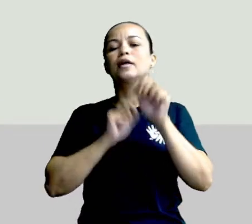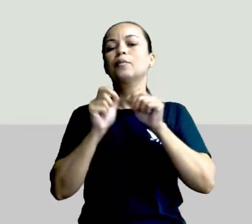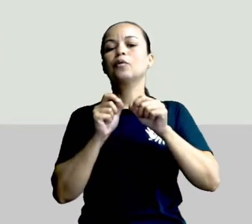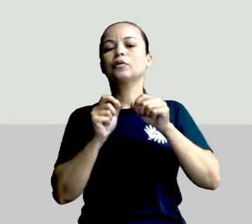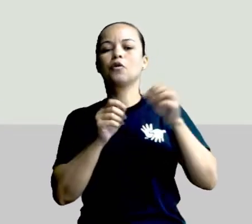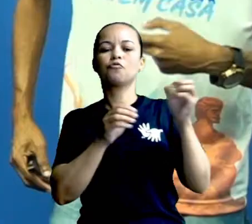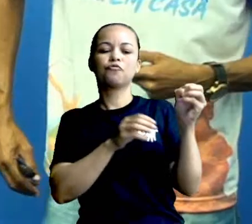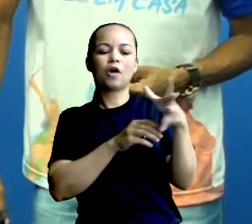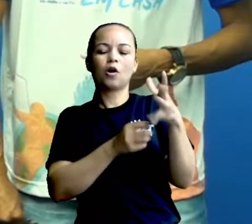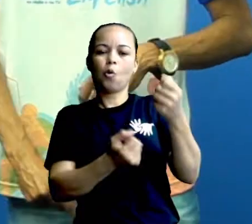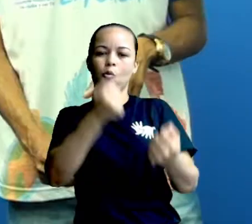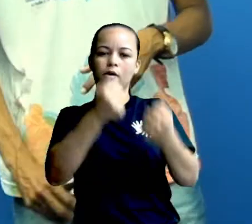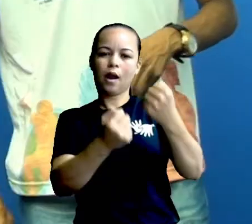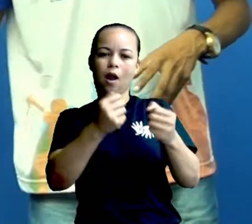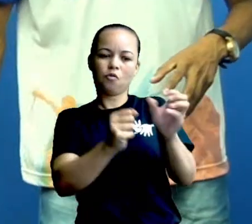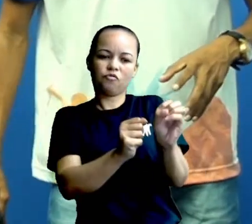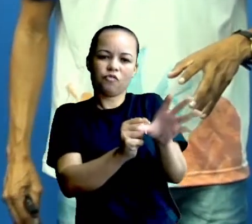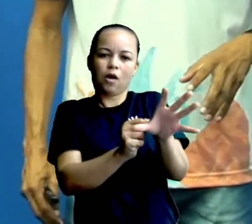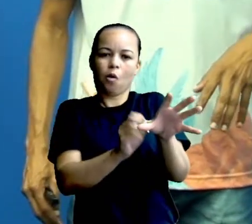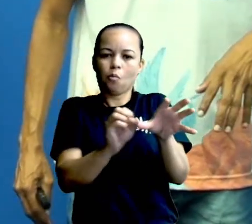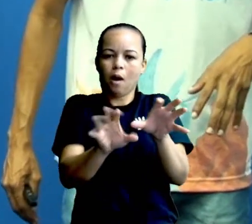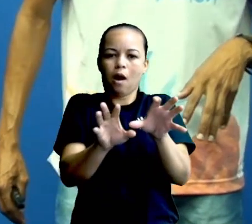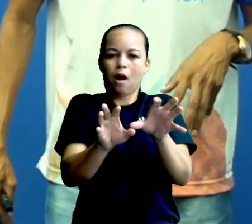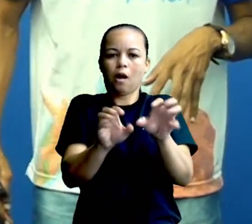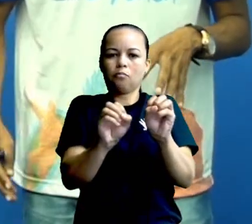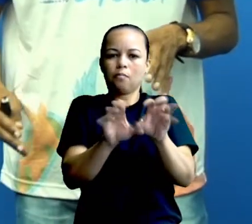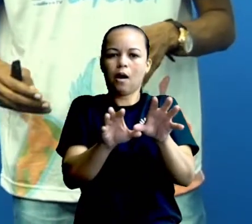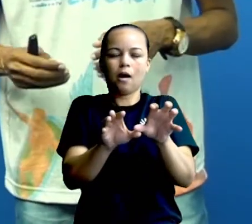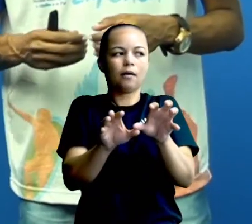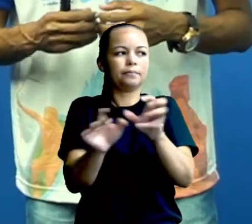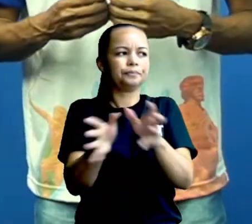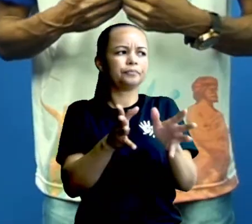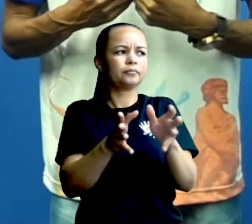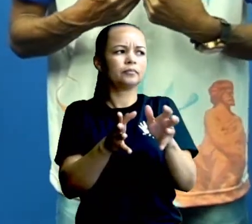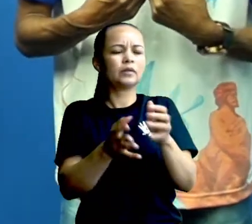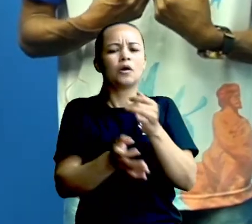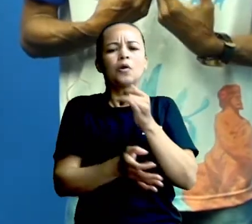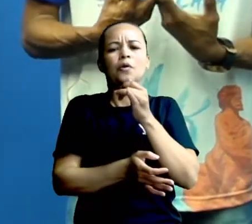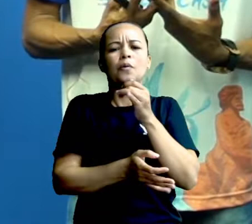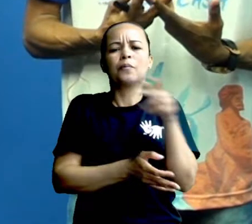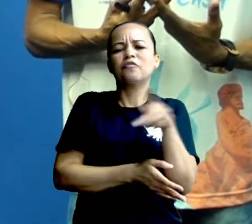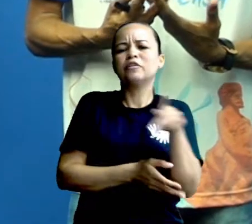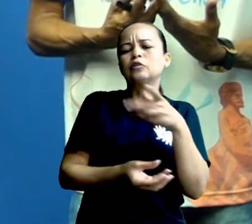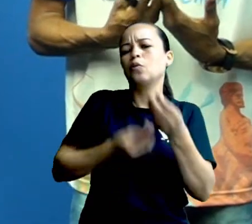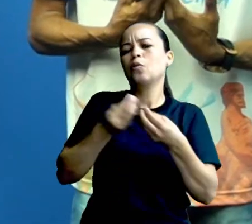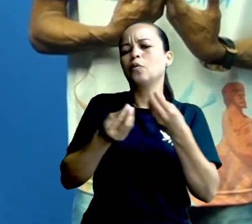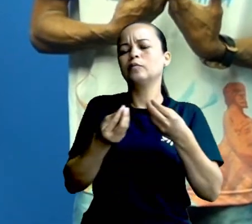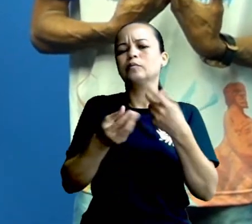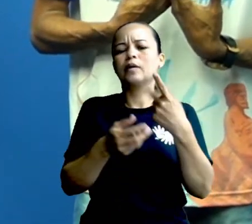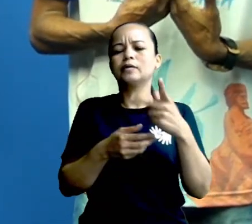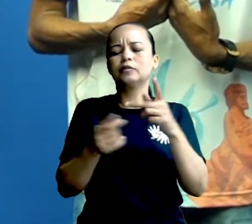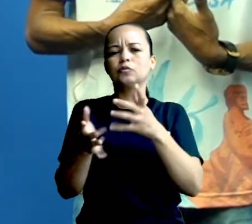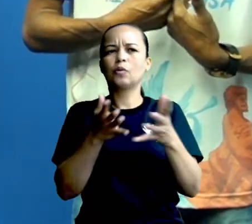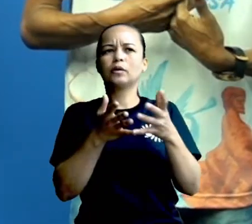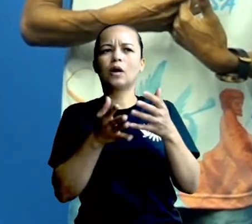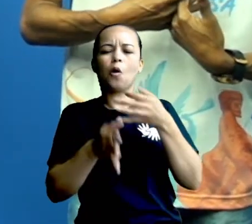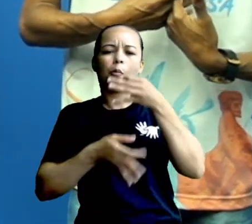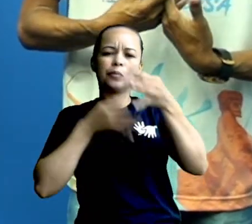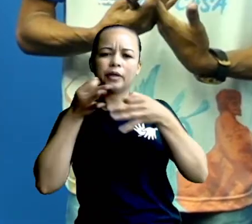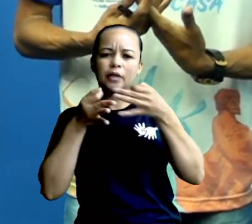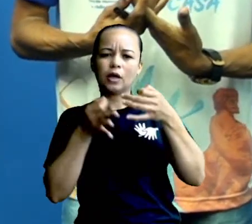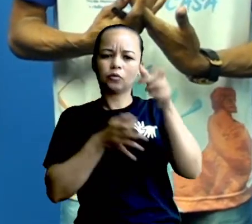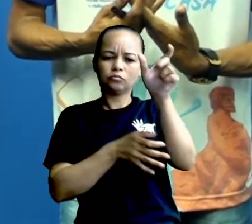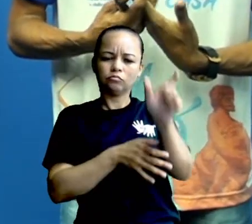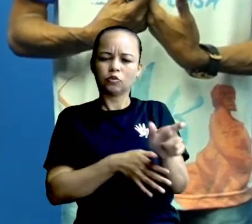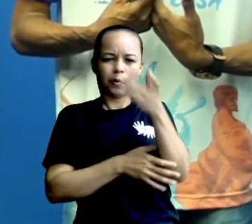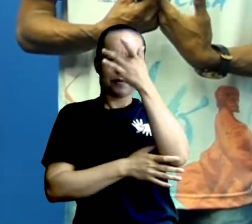carro. Volta aqui um pouquinho para mim. Como assim, professor? Quando você diverge a sua opinião, né, da opinião